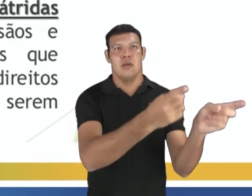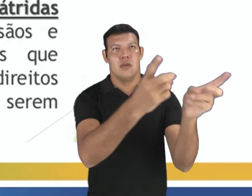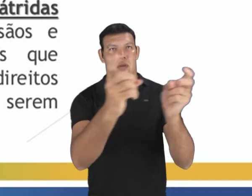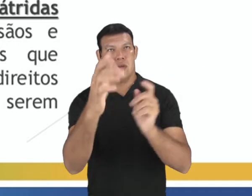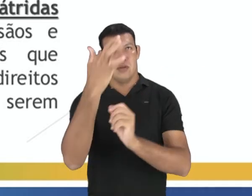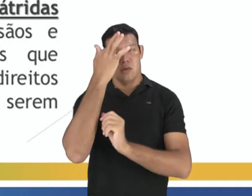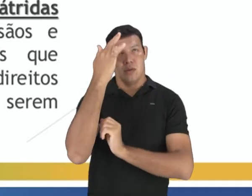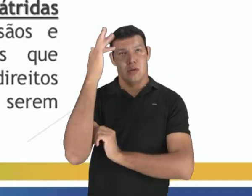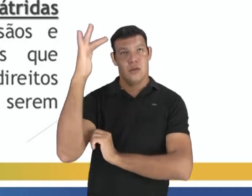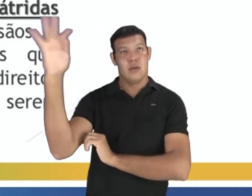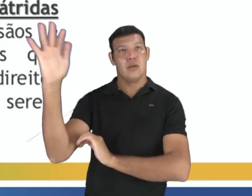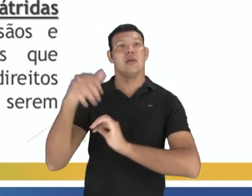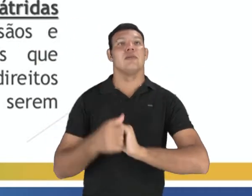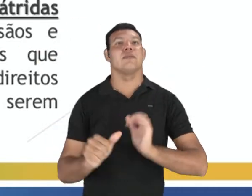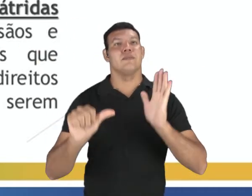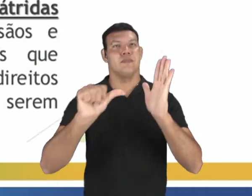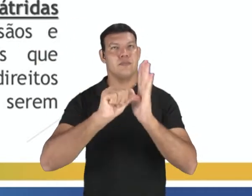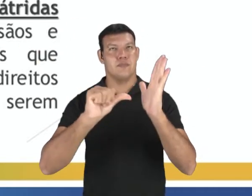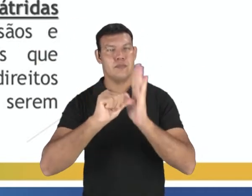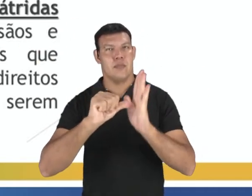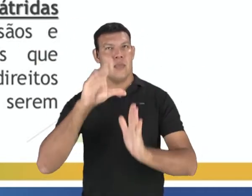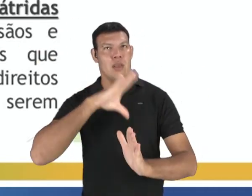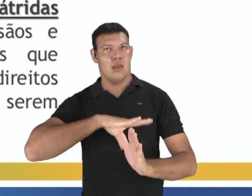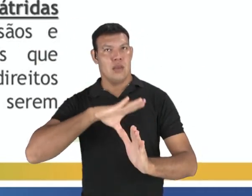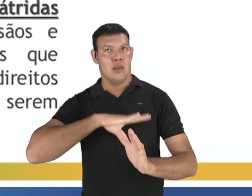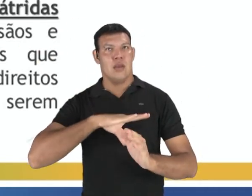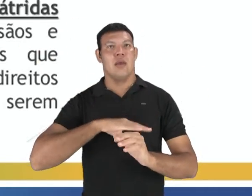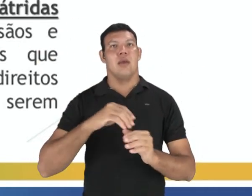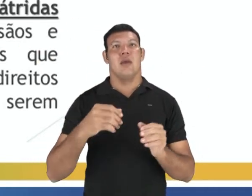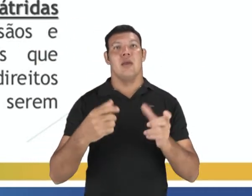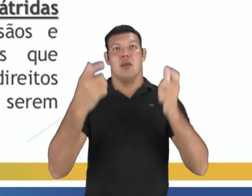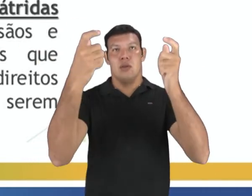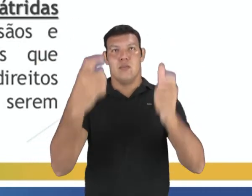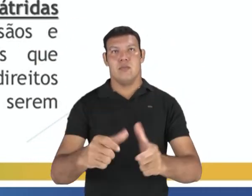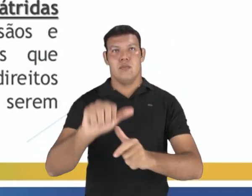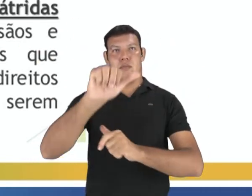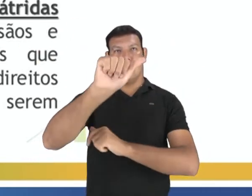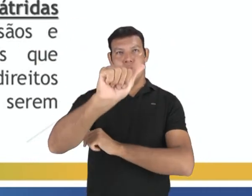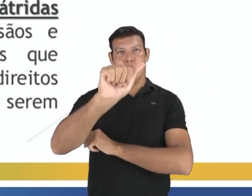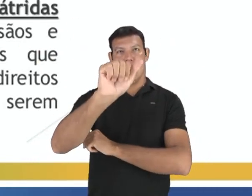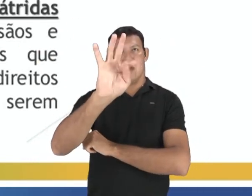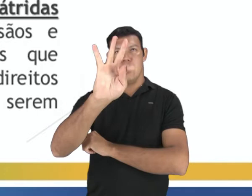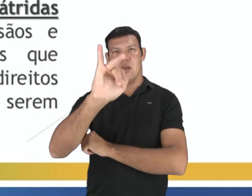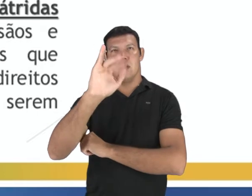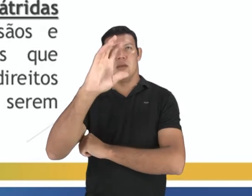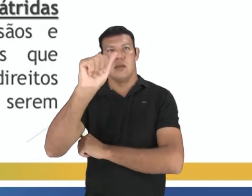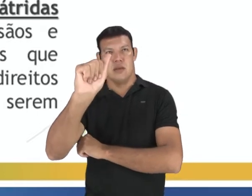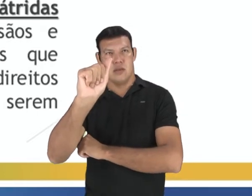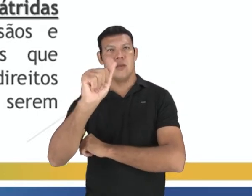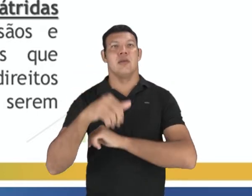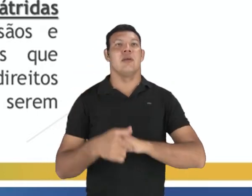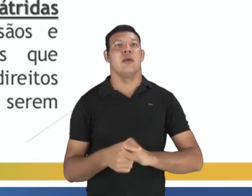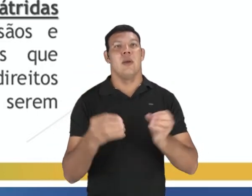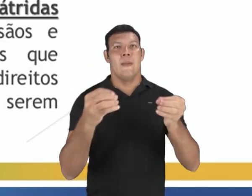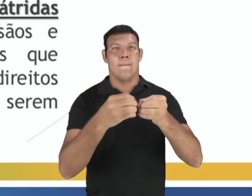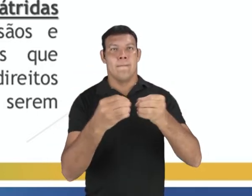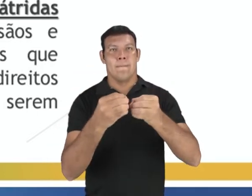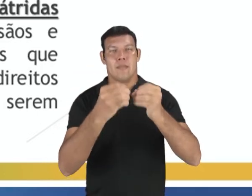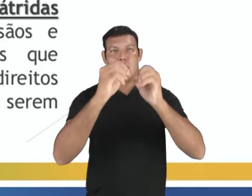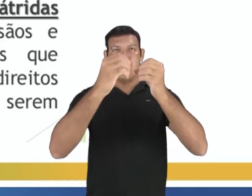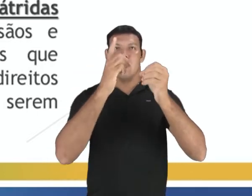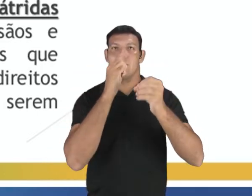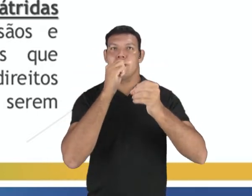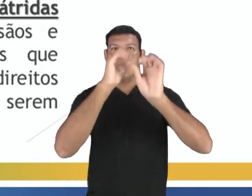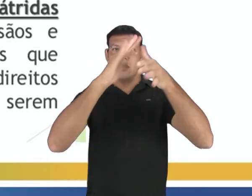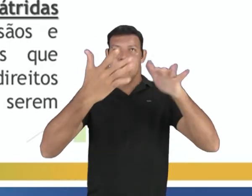situada na Ática, uma península próxima ao mar, e diversas ilhas, né? A população descendia dos arqueus, helênios e